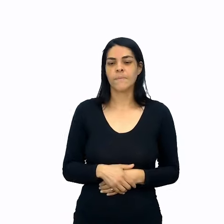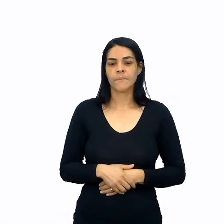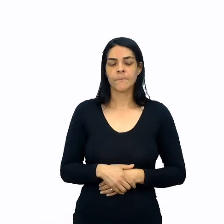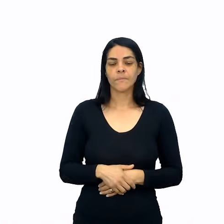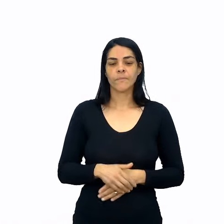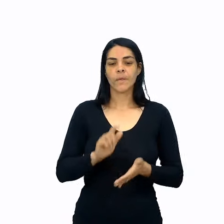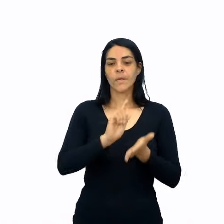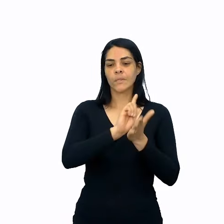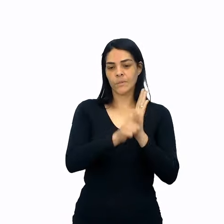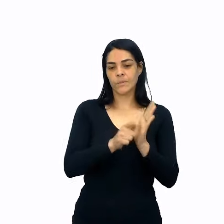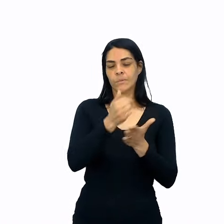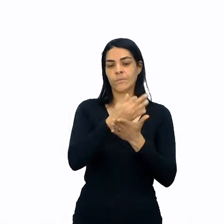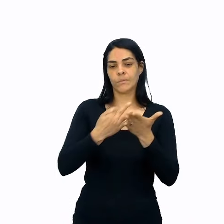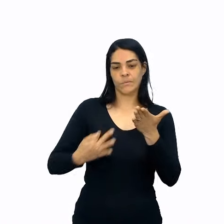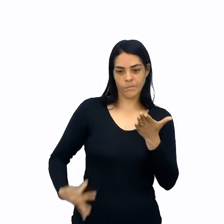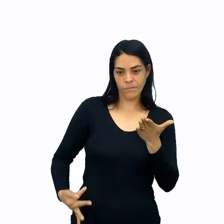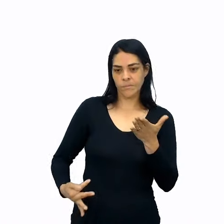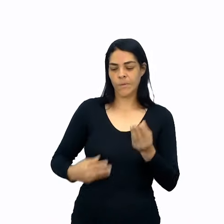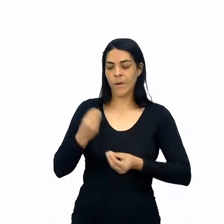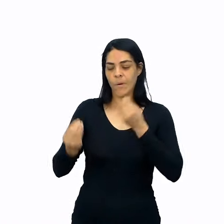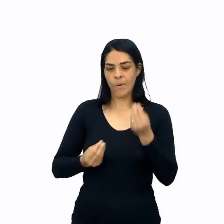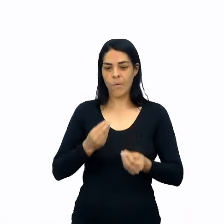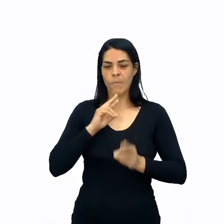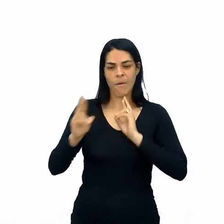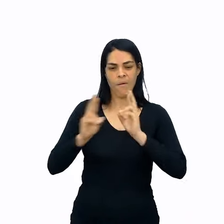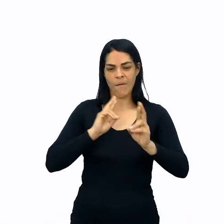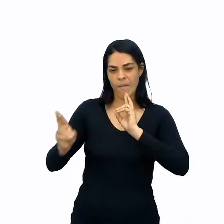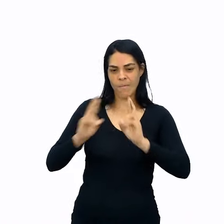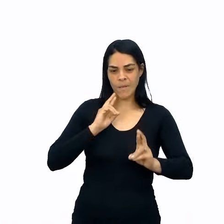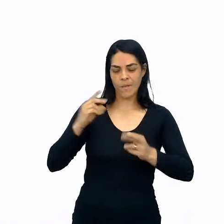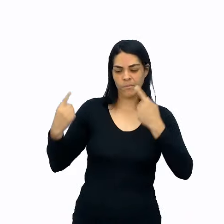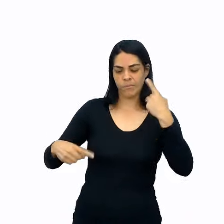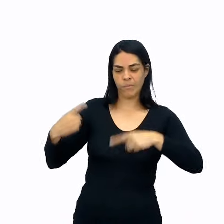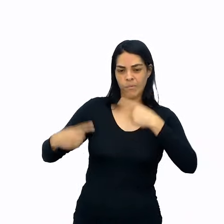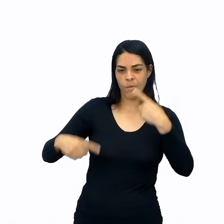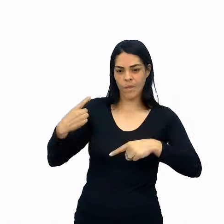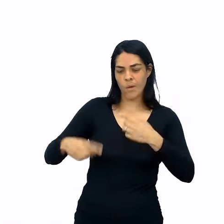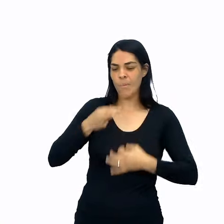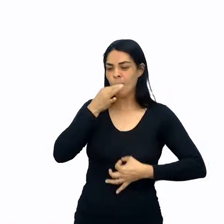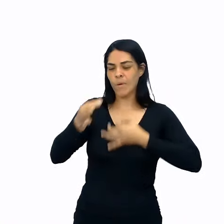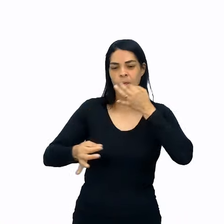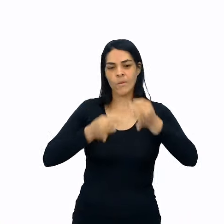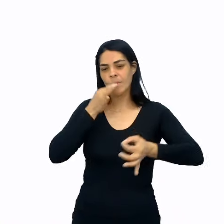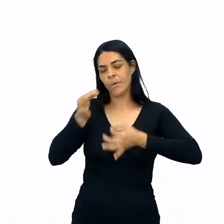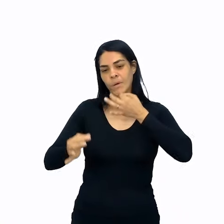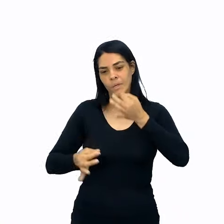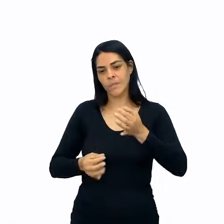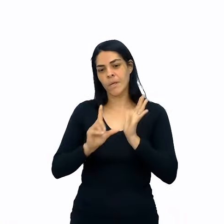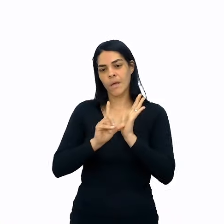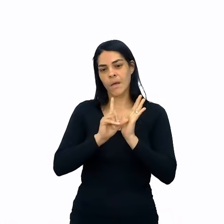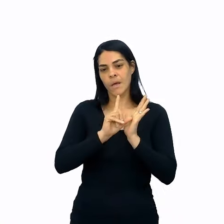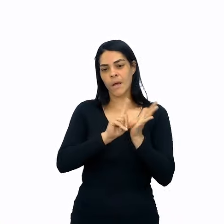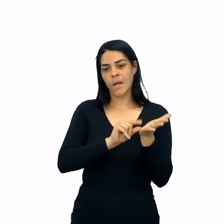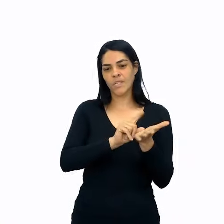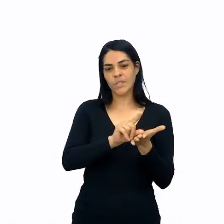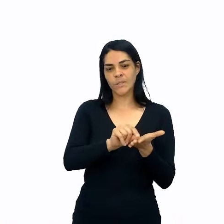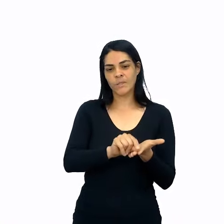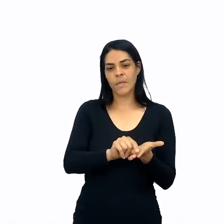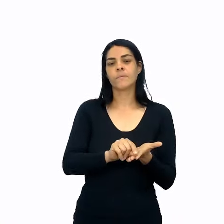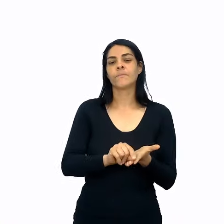argumentativos, como carta de reclamação, debate, artigo de opinião, artigo também de experiências